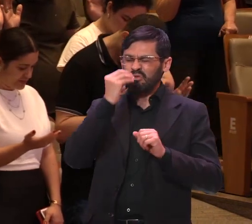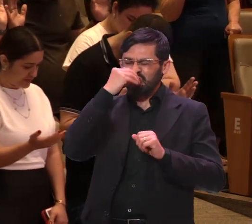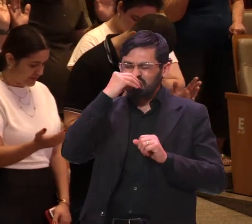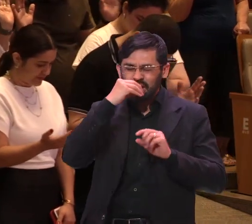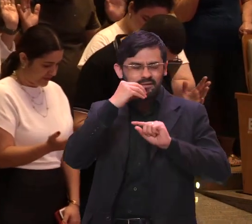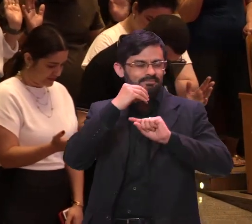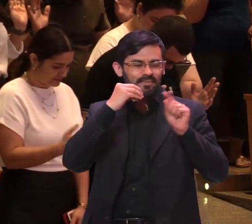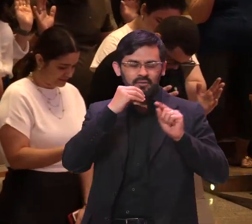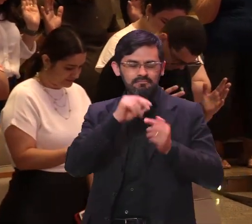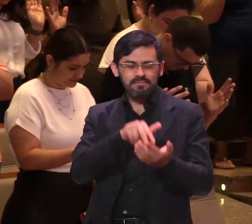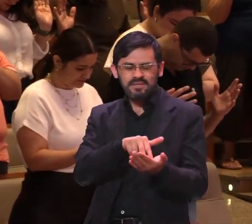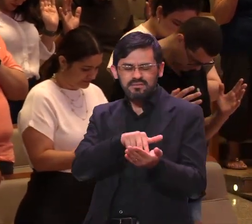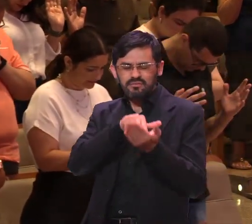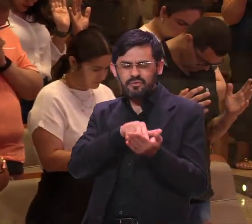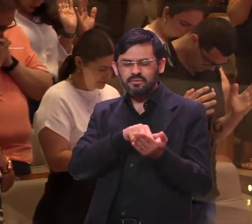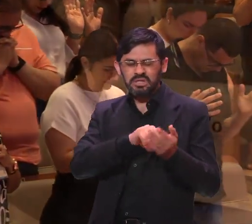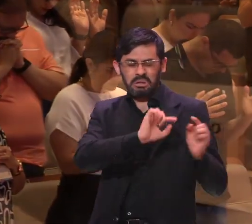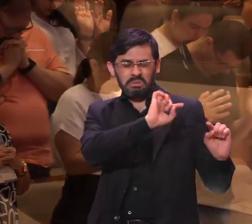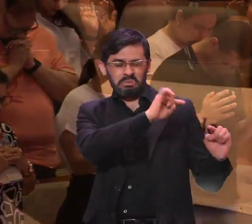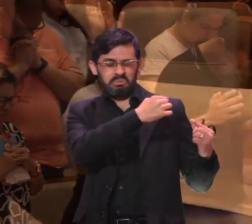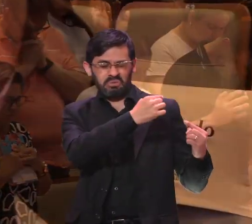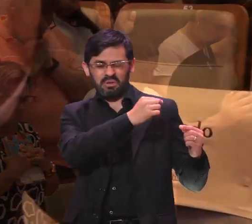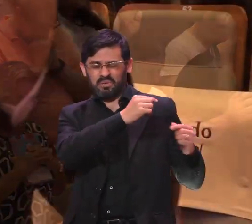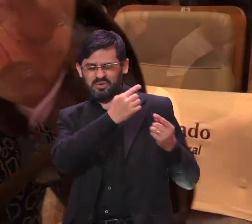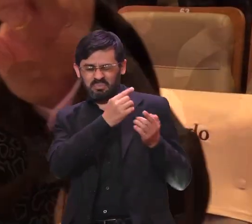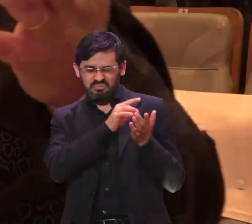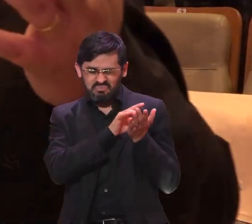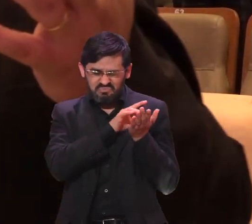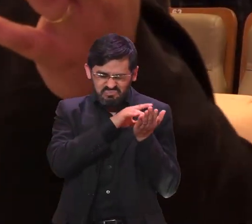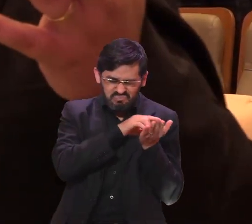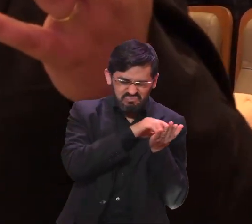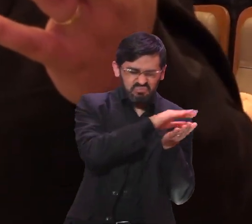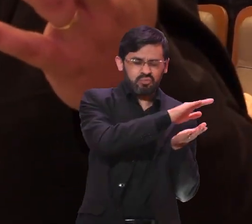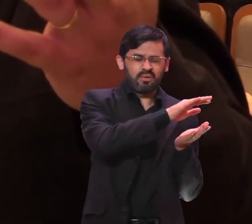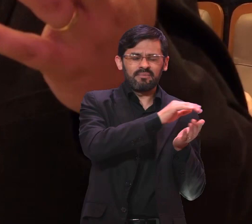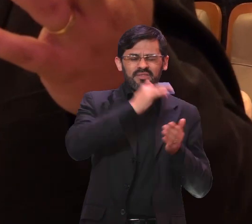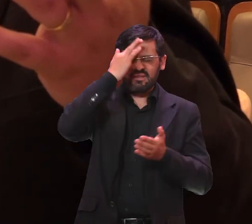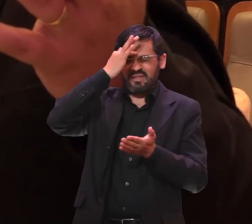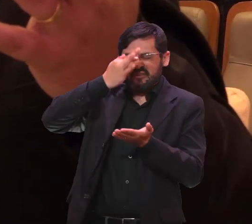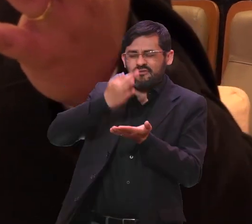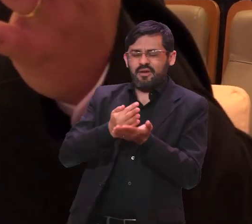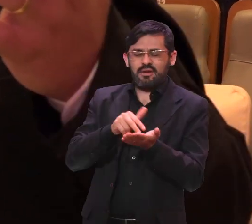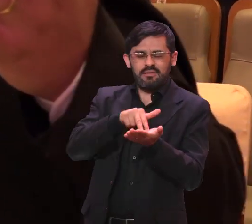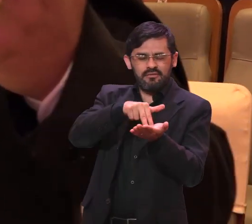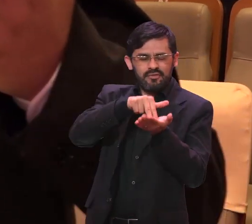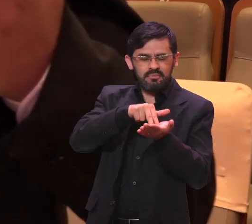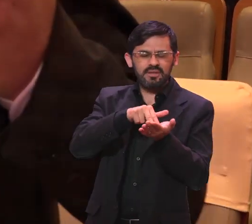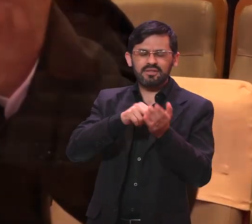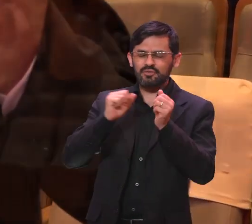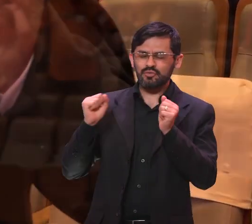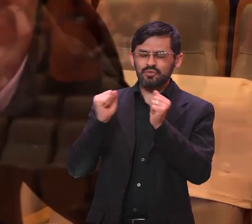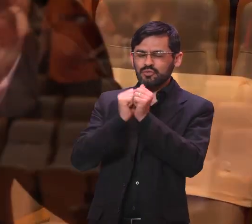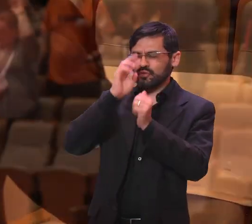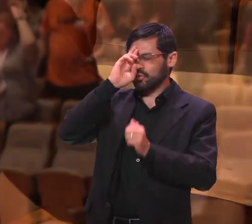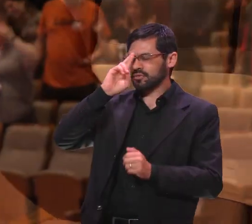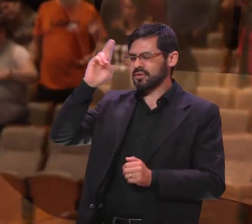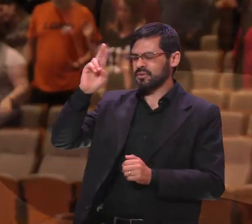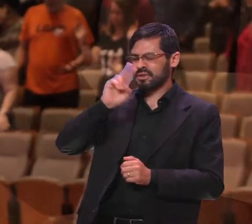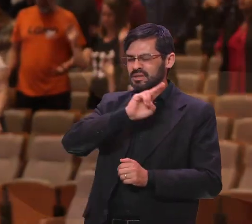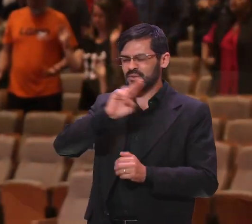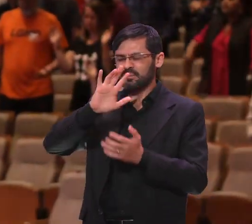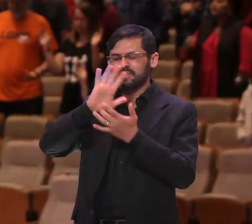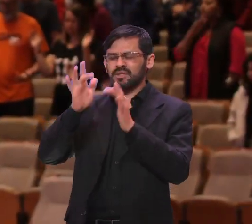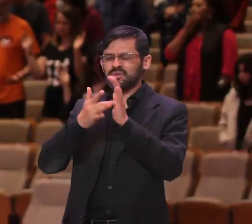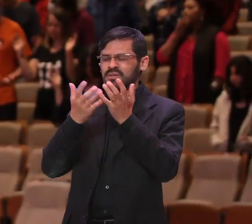vulneráveis às tentações do inimigo, mas que eles mantenham a fé e a firmeza. Pai, em nome de Jesus eu